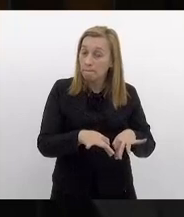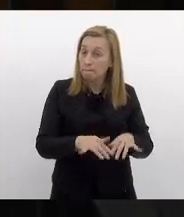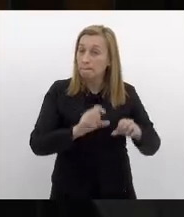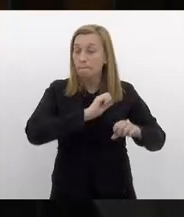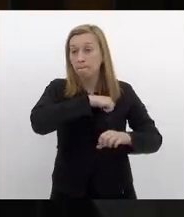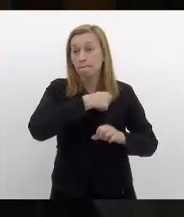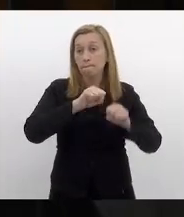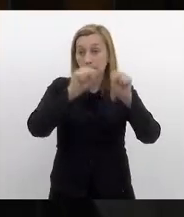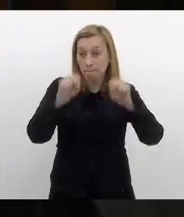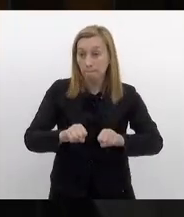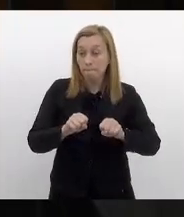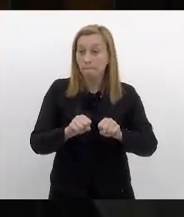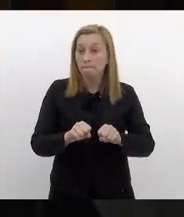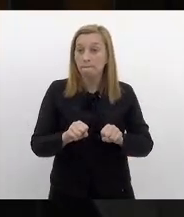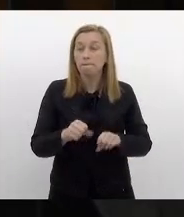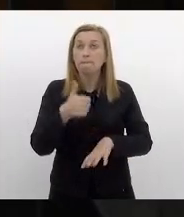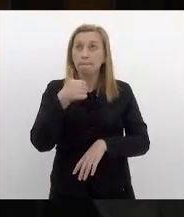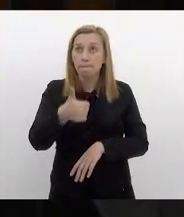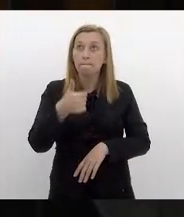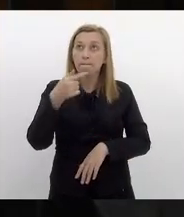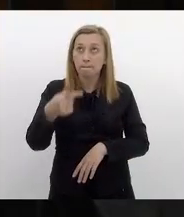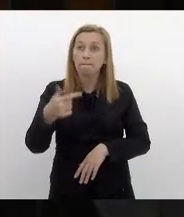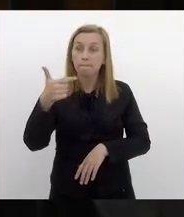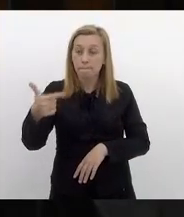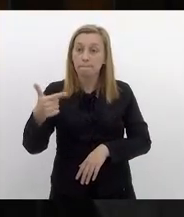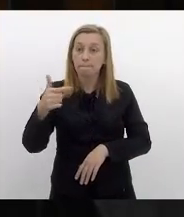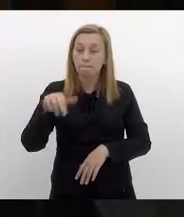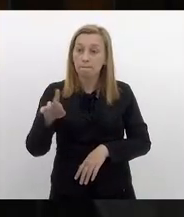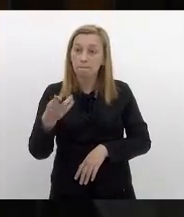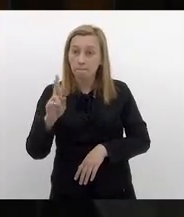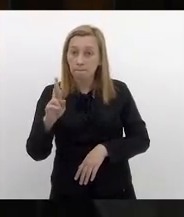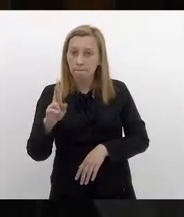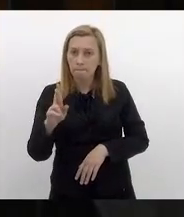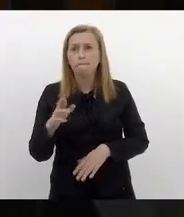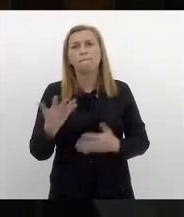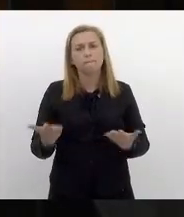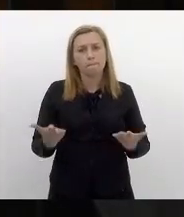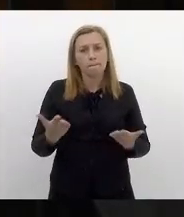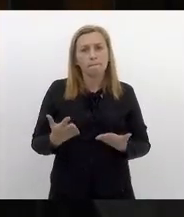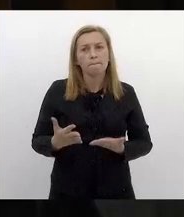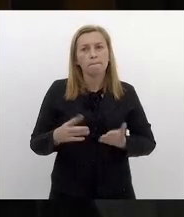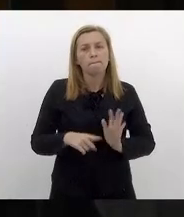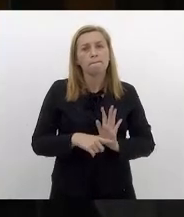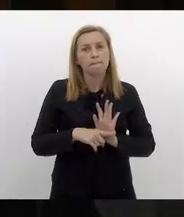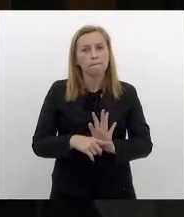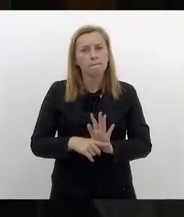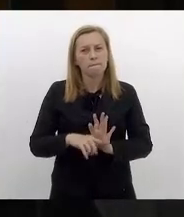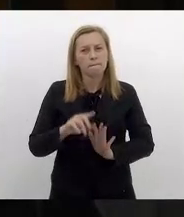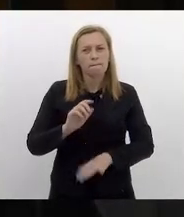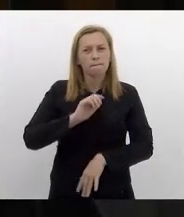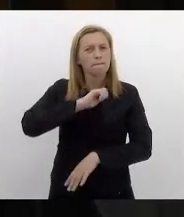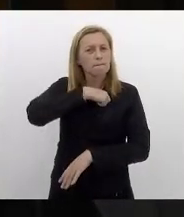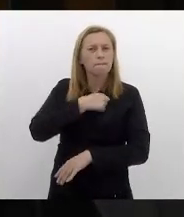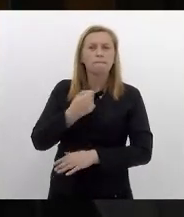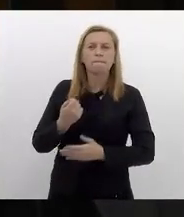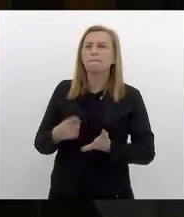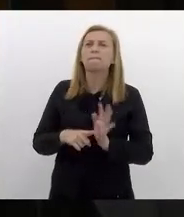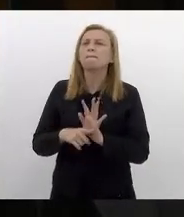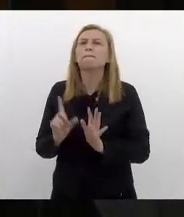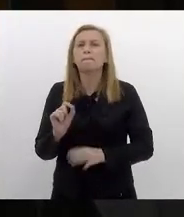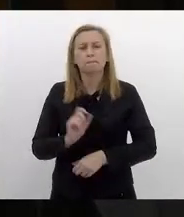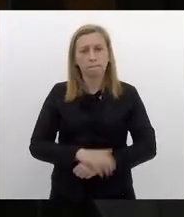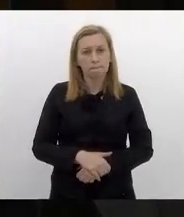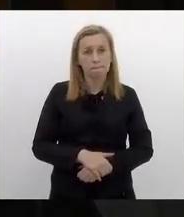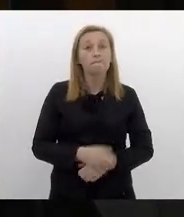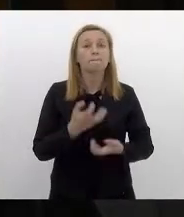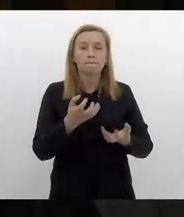será de 172 bilhões de reais. Isto é recuperação fiscal? Está recuperando o quê? Então,